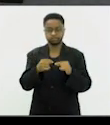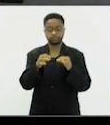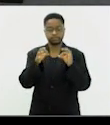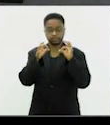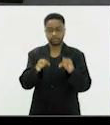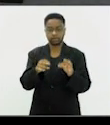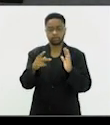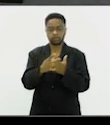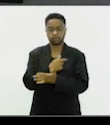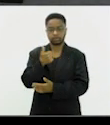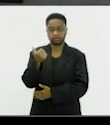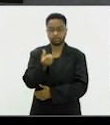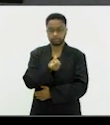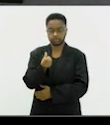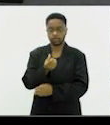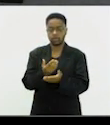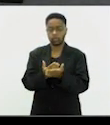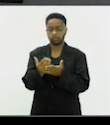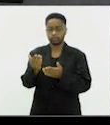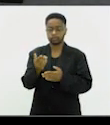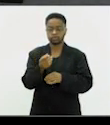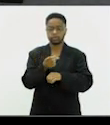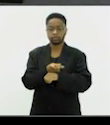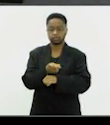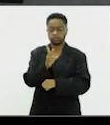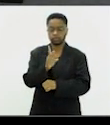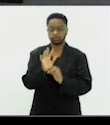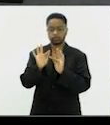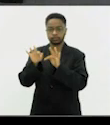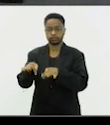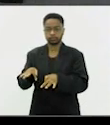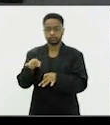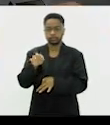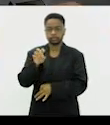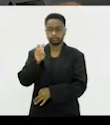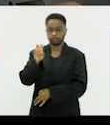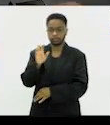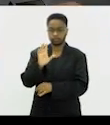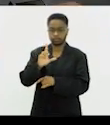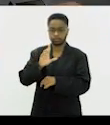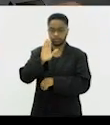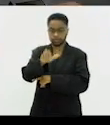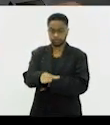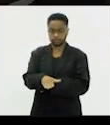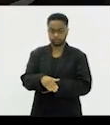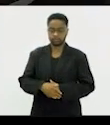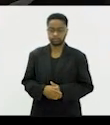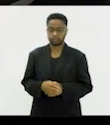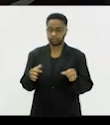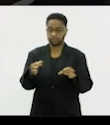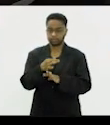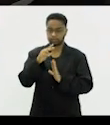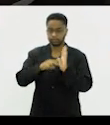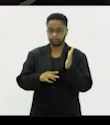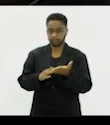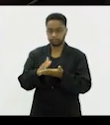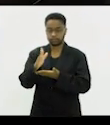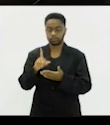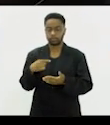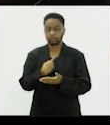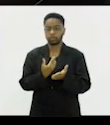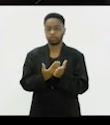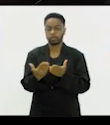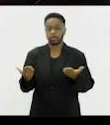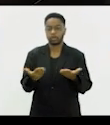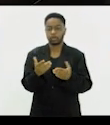ordinária, que iniciada às 14h da tarde, foi encerrada às 17h. Lida e aprovada a ata, passa-se